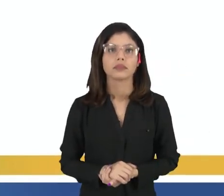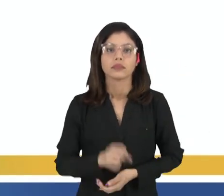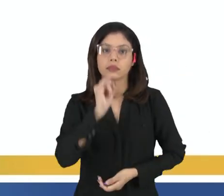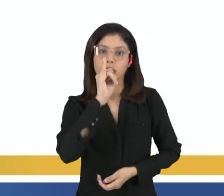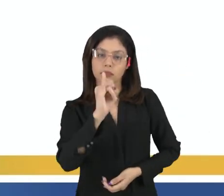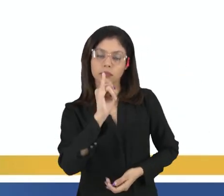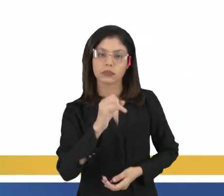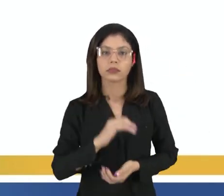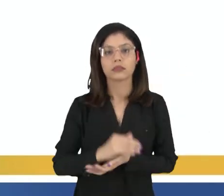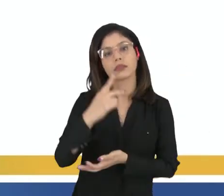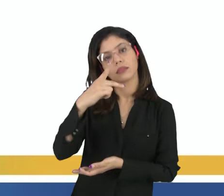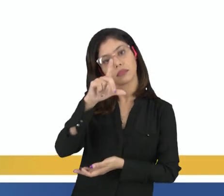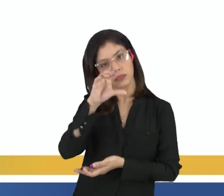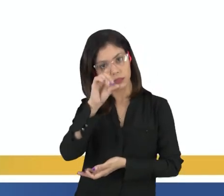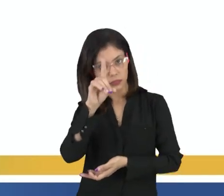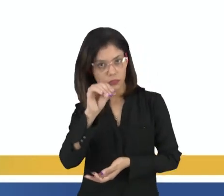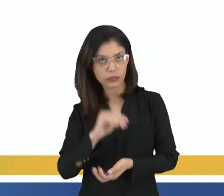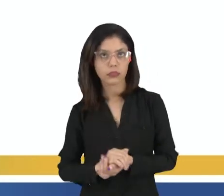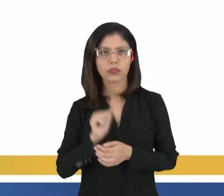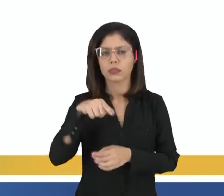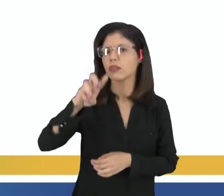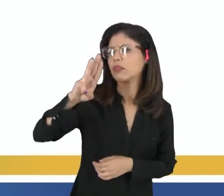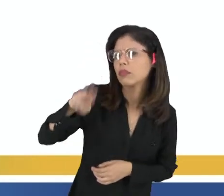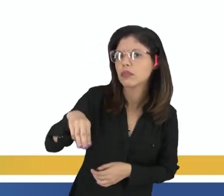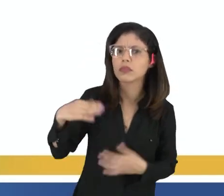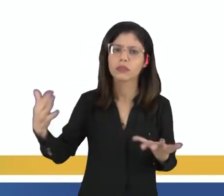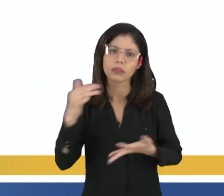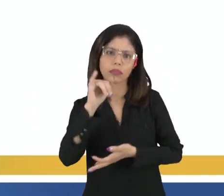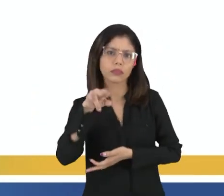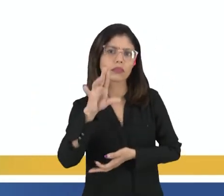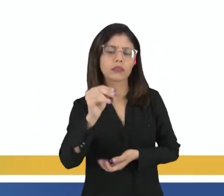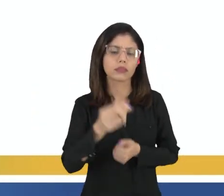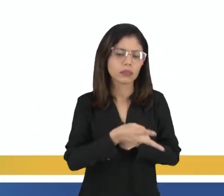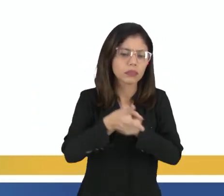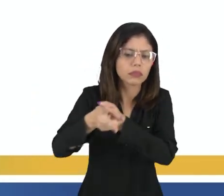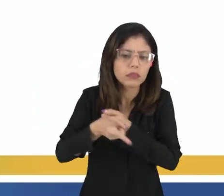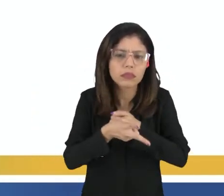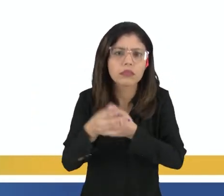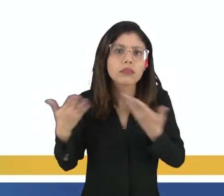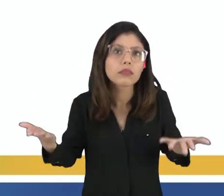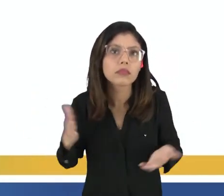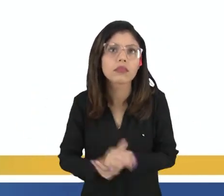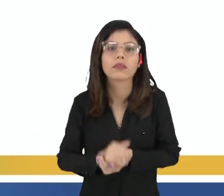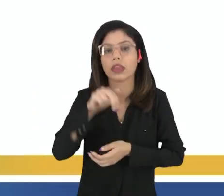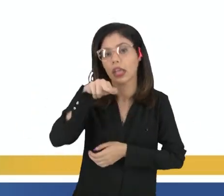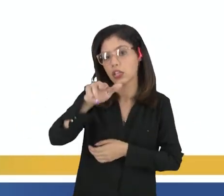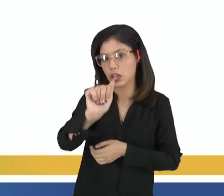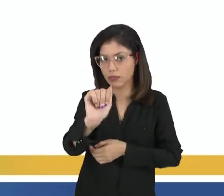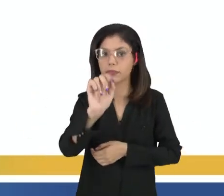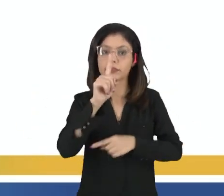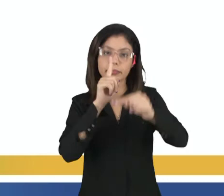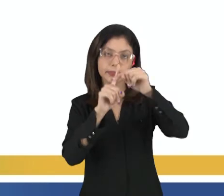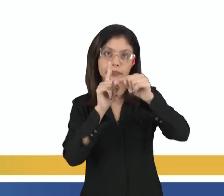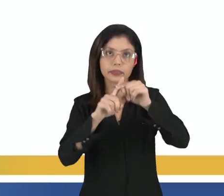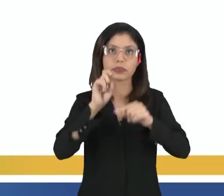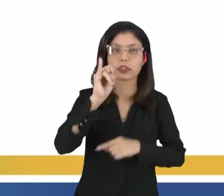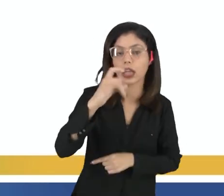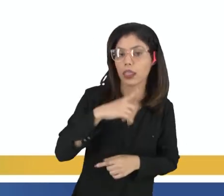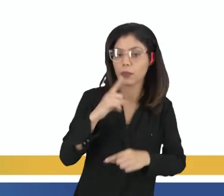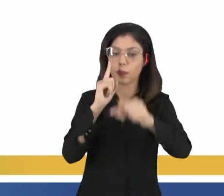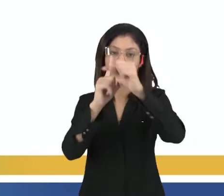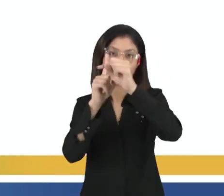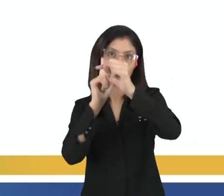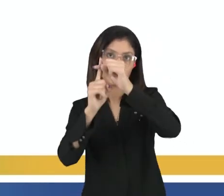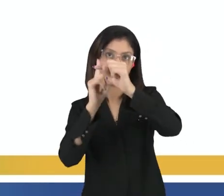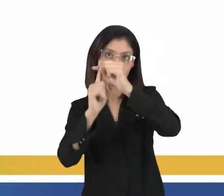se ele é o polo negativo, quem são os íons que vão ser atraídos? Na+. Se nós temos aqui